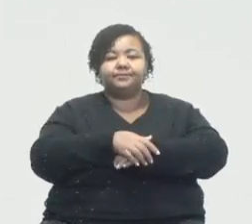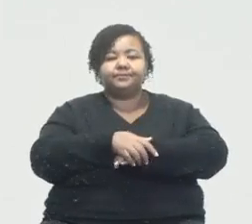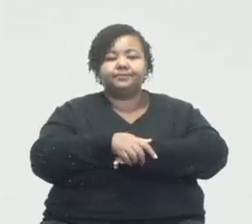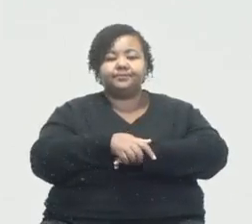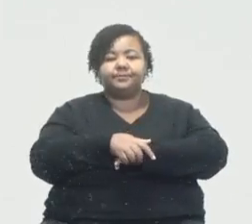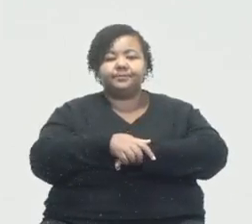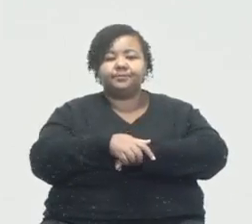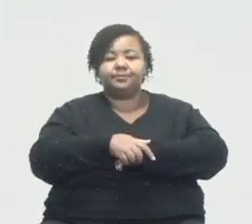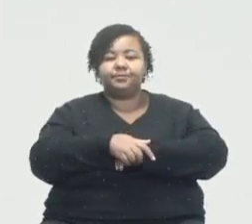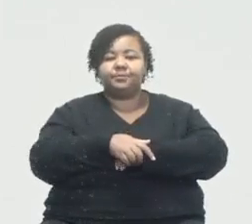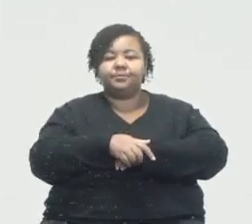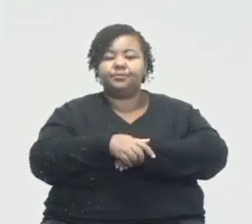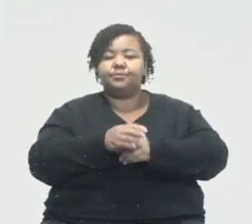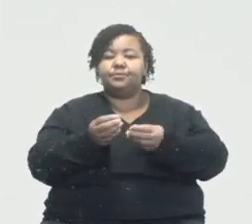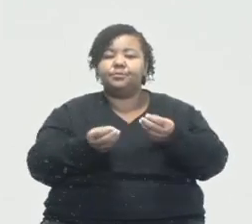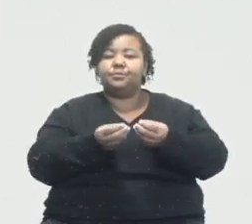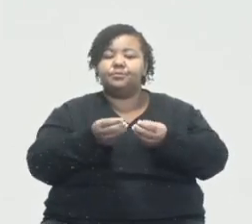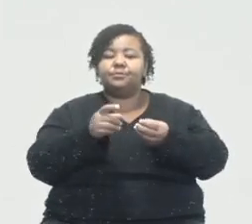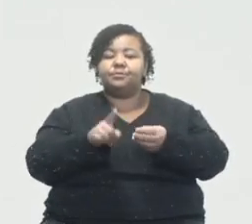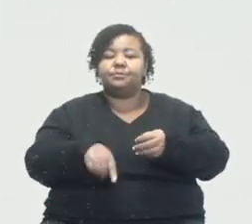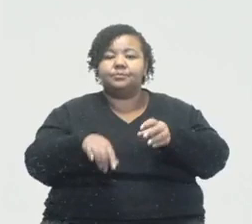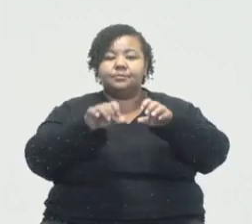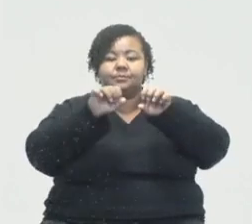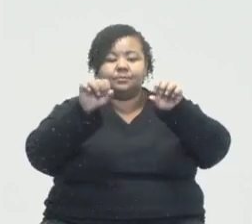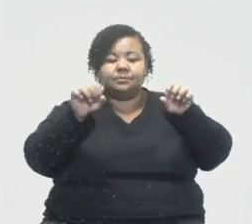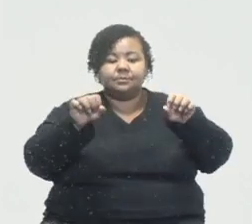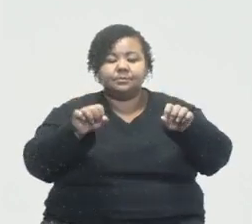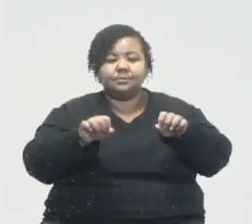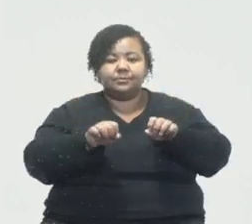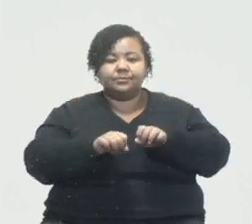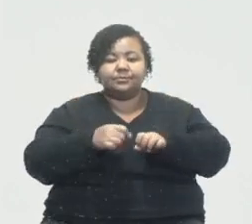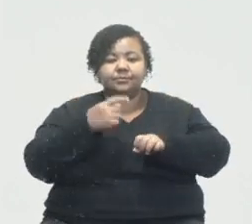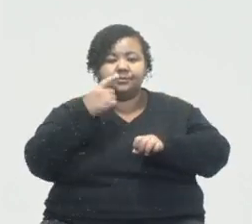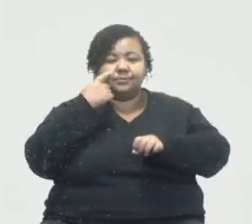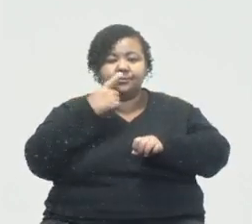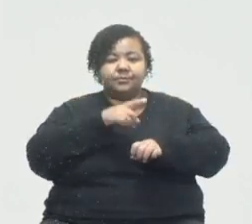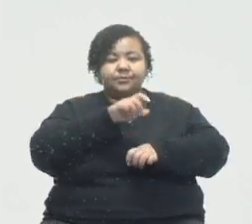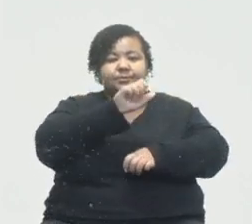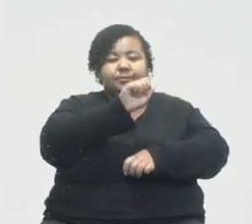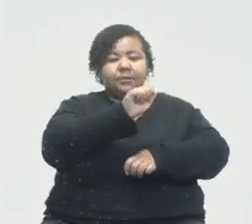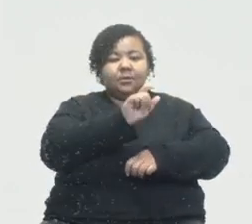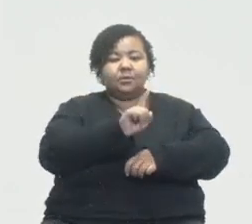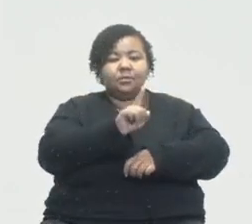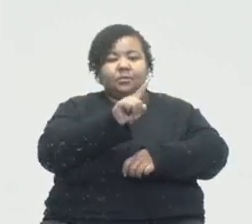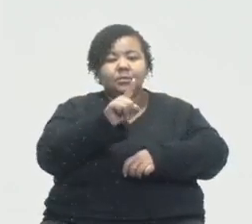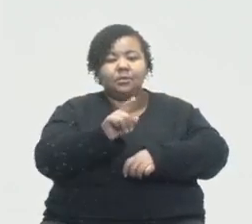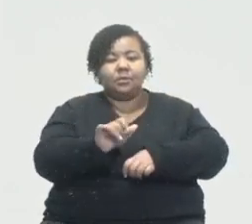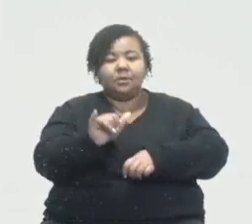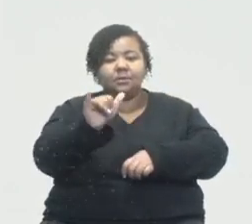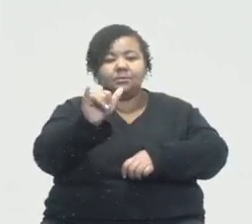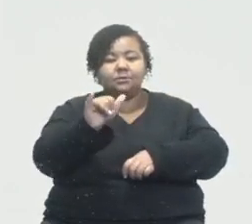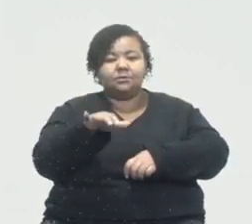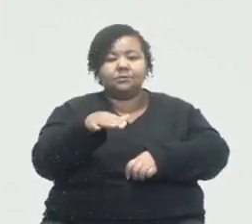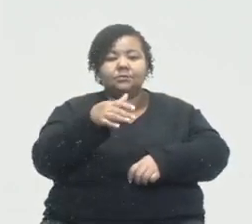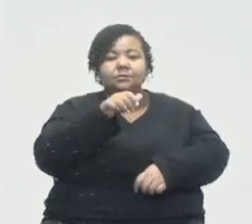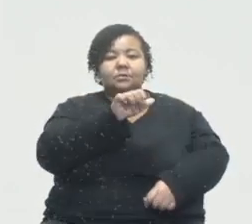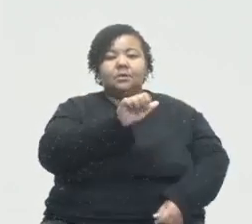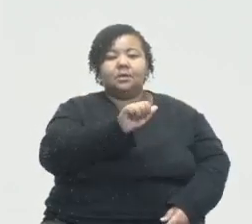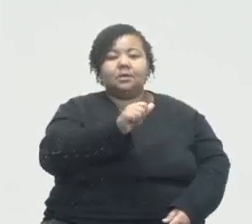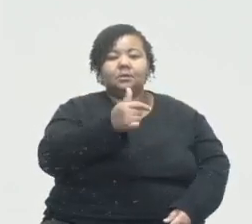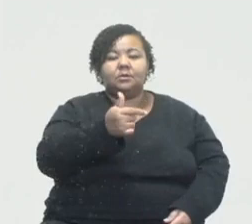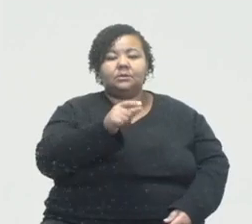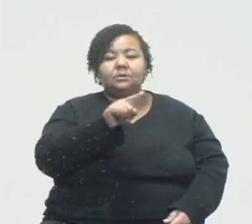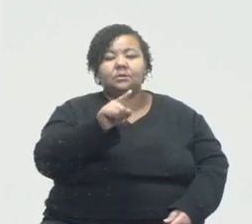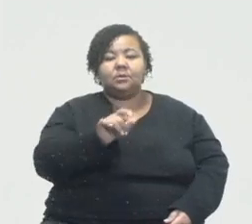situação, o seguinte sistema de equações lineares. Veja que A1 é igual a y. Então, o A2 vai ser igual